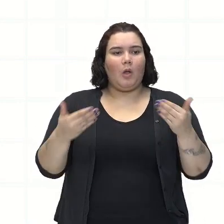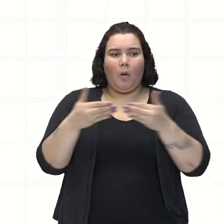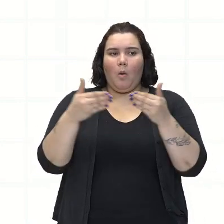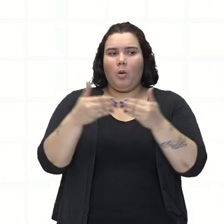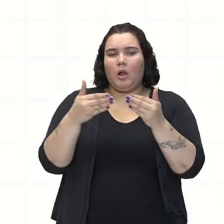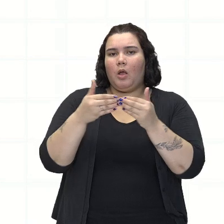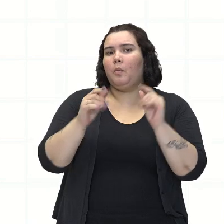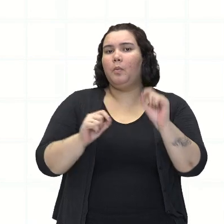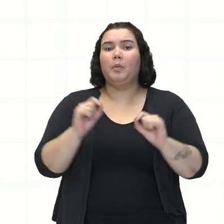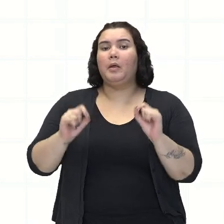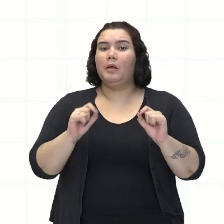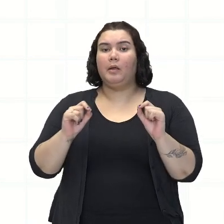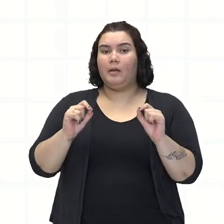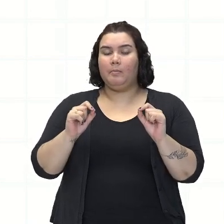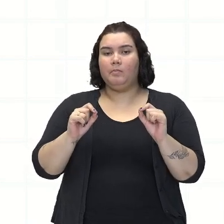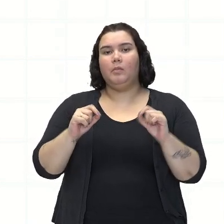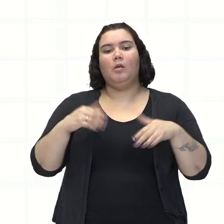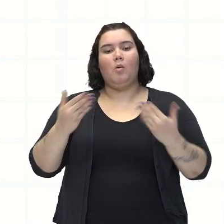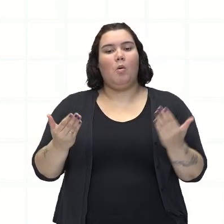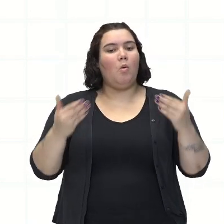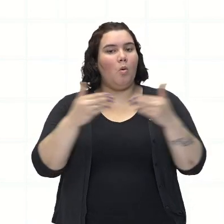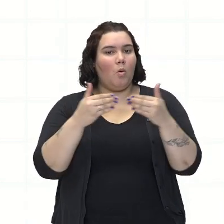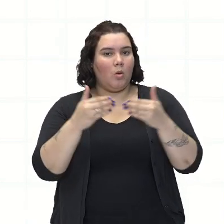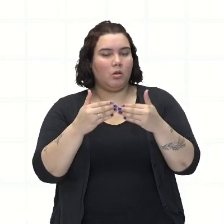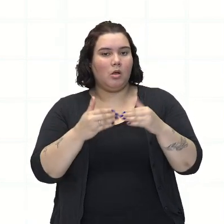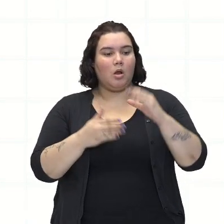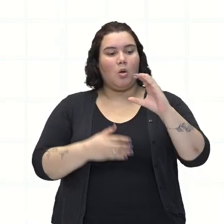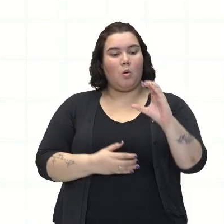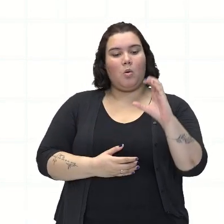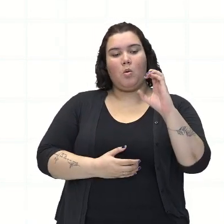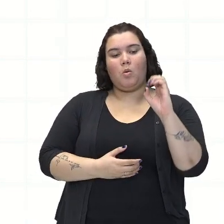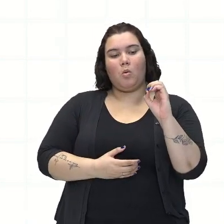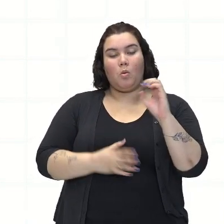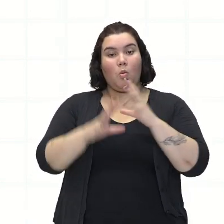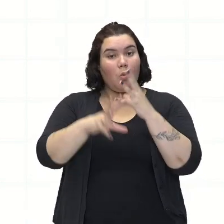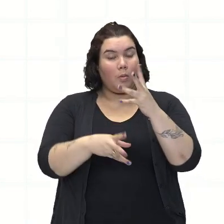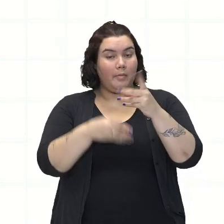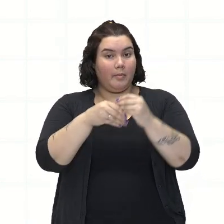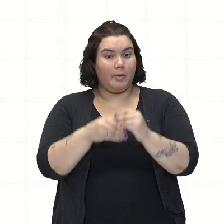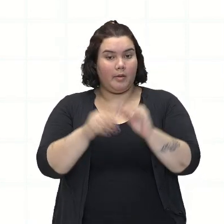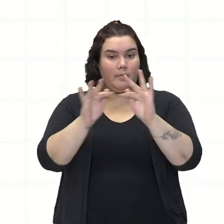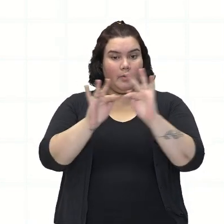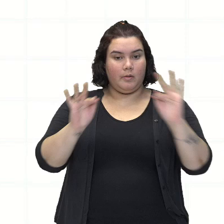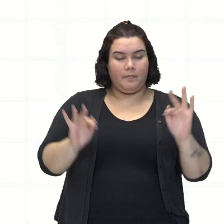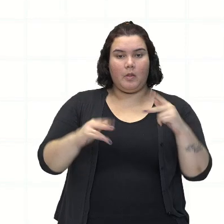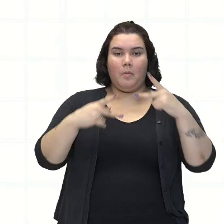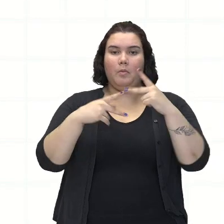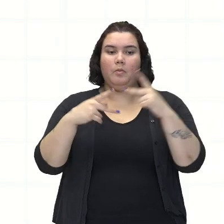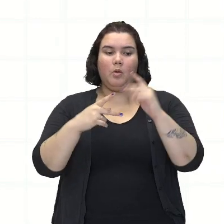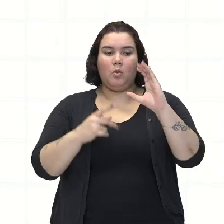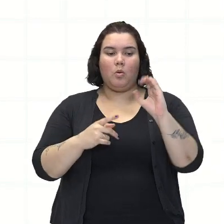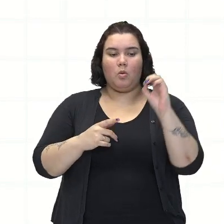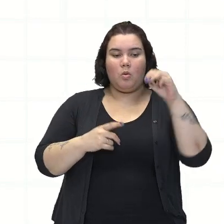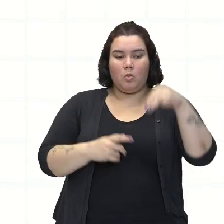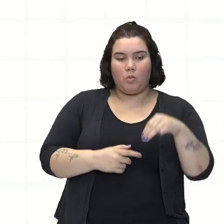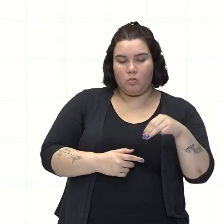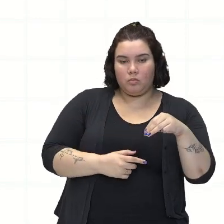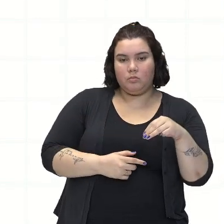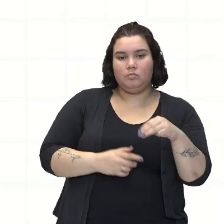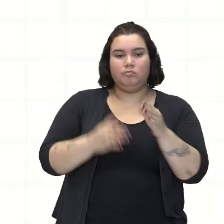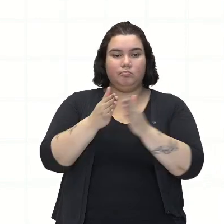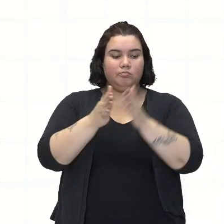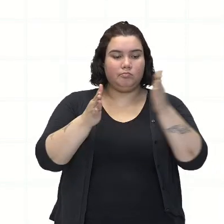interna, concordaram com o quê? O complemento inicia-se com a preposição com,